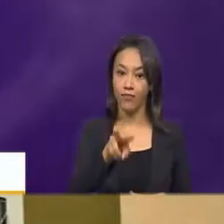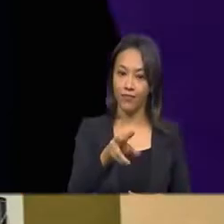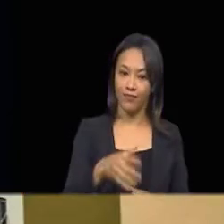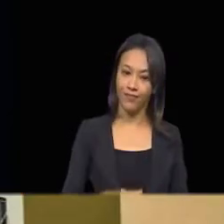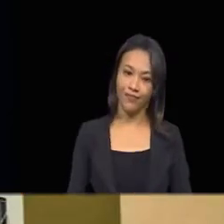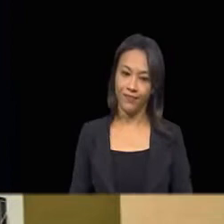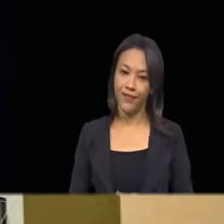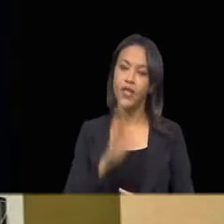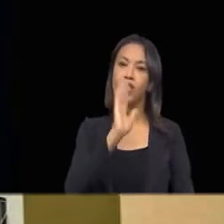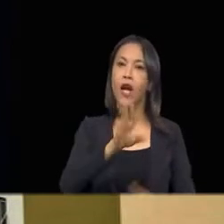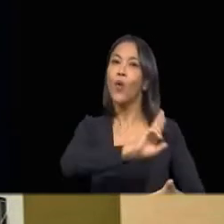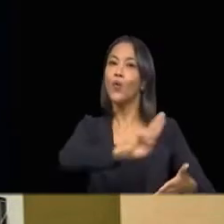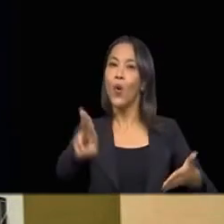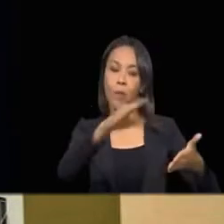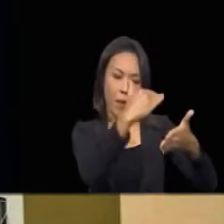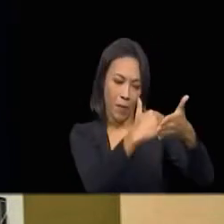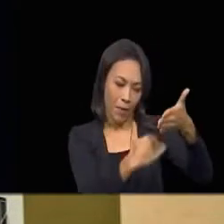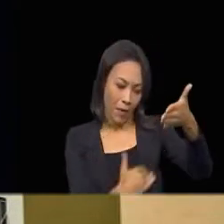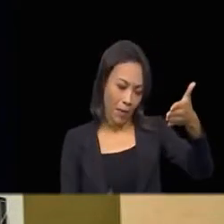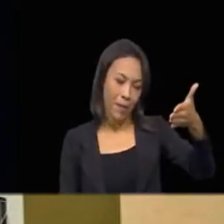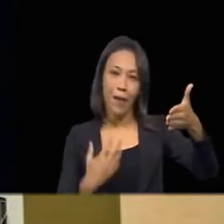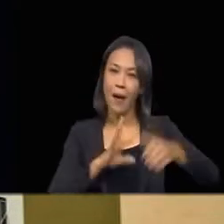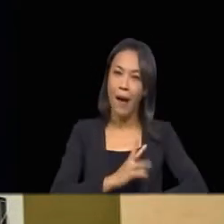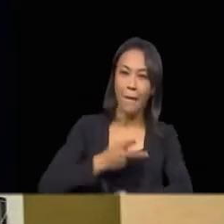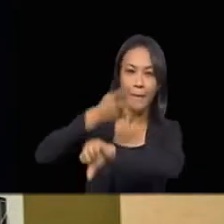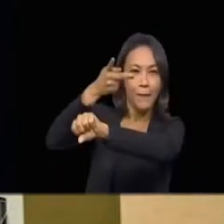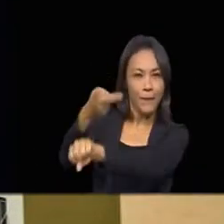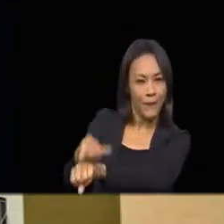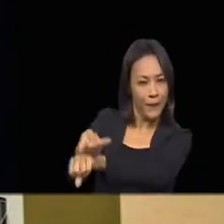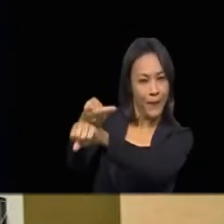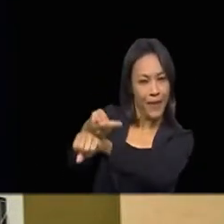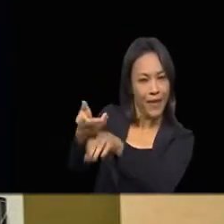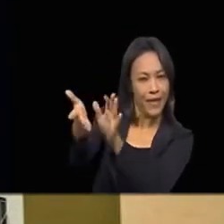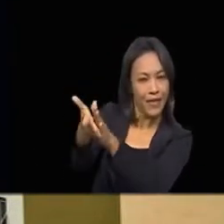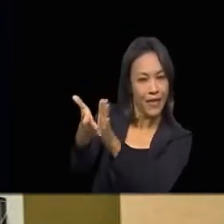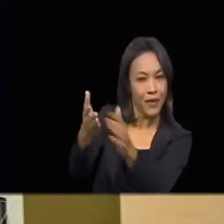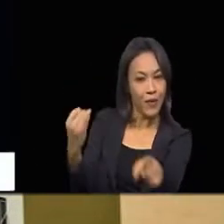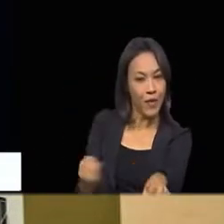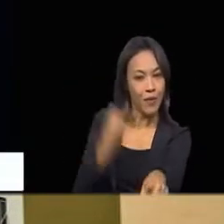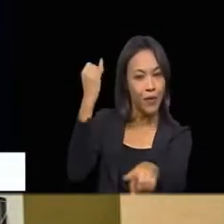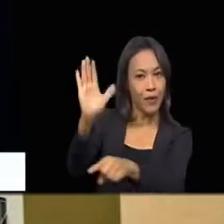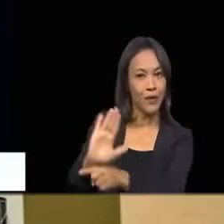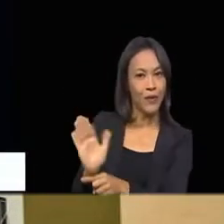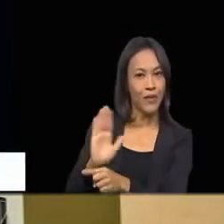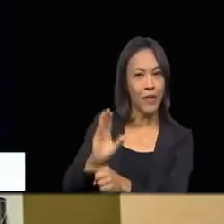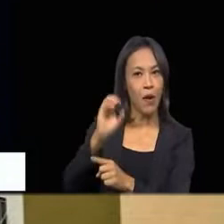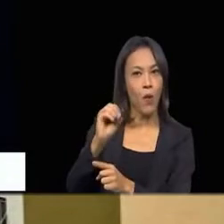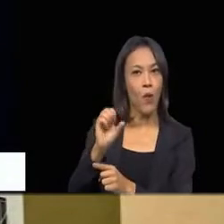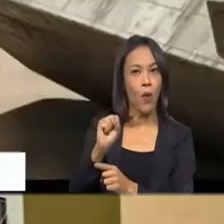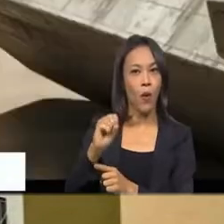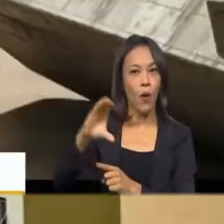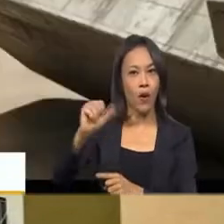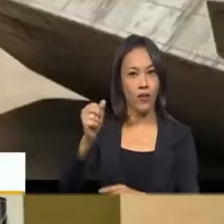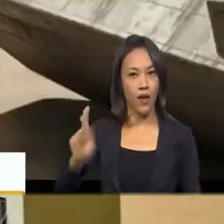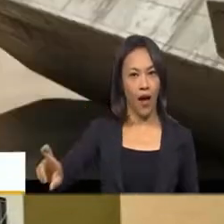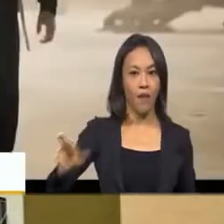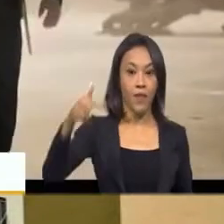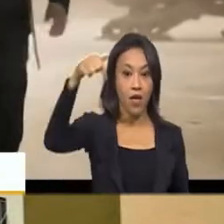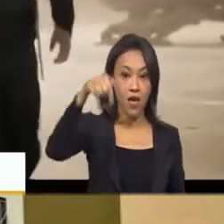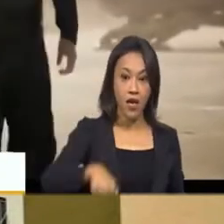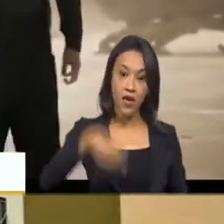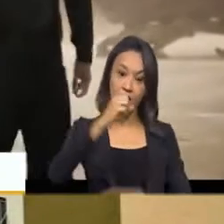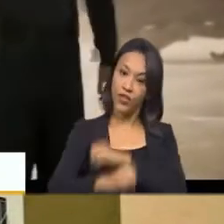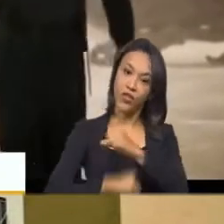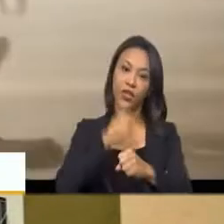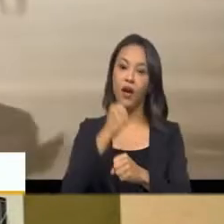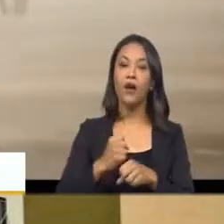Vamos agora falar de cinema, filmes. Vamos falar dos indicados ao Oscar 2022, que inclusive já estão até nos